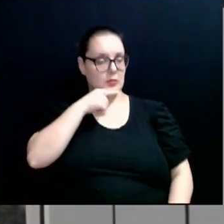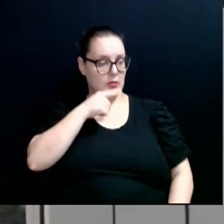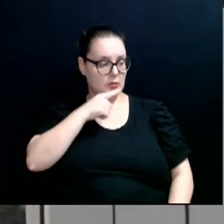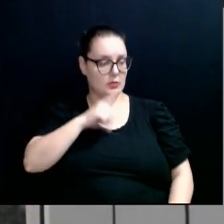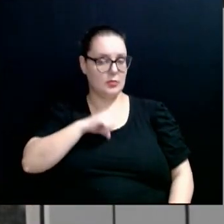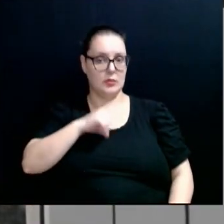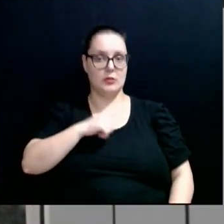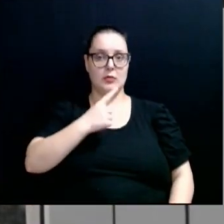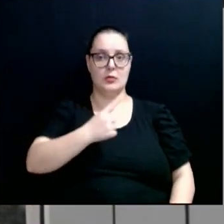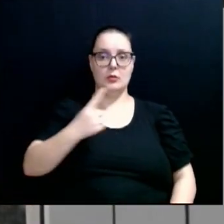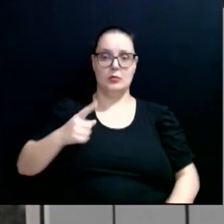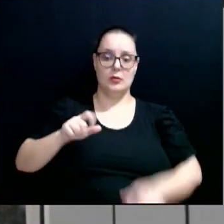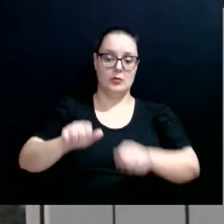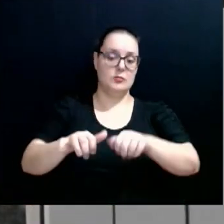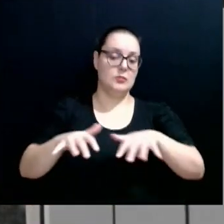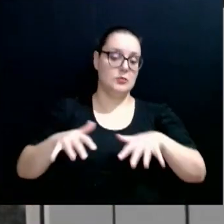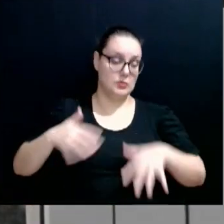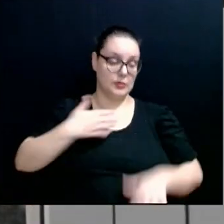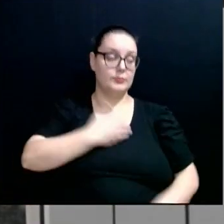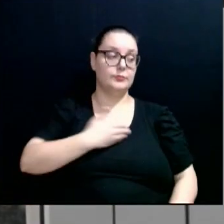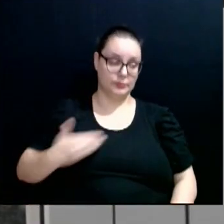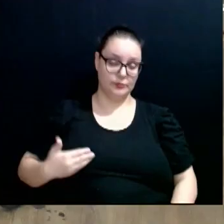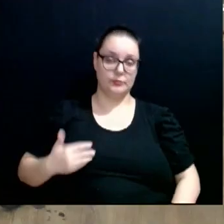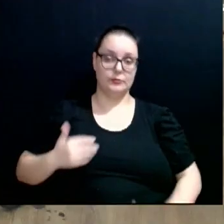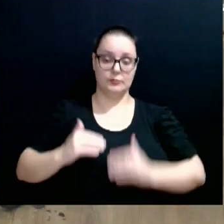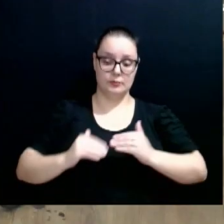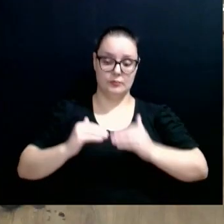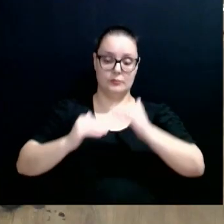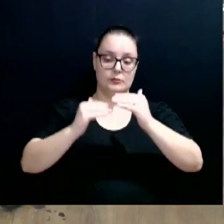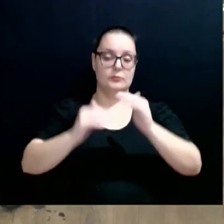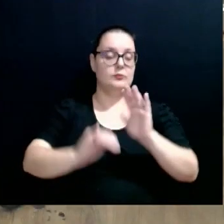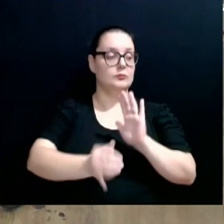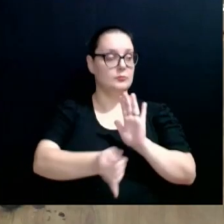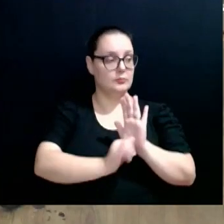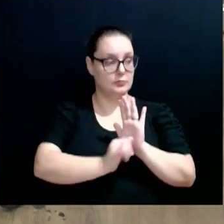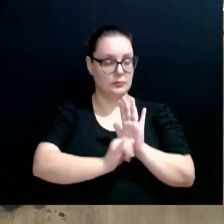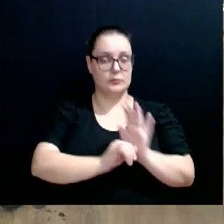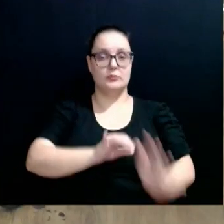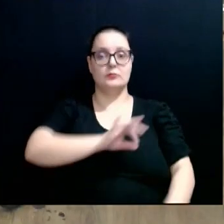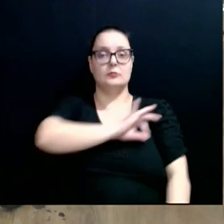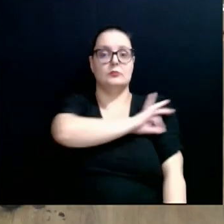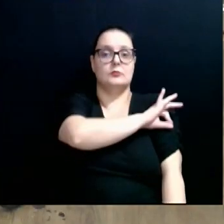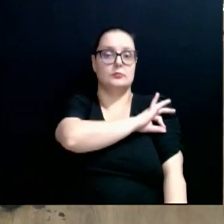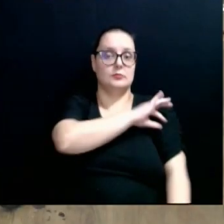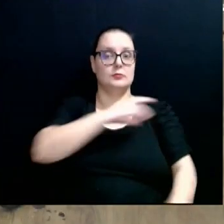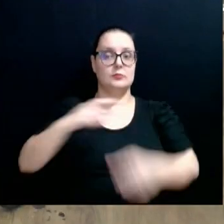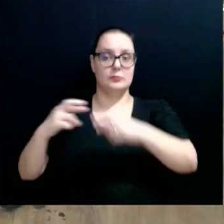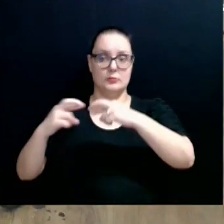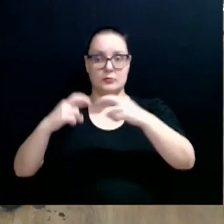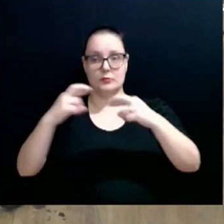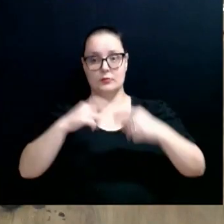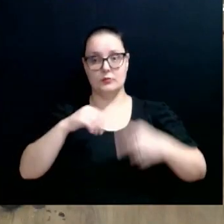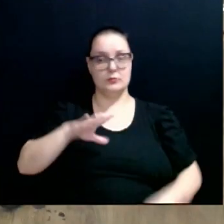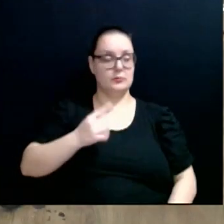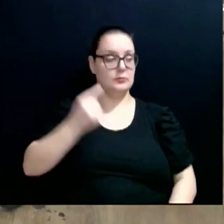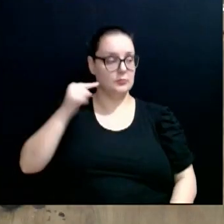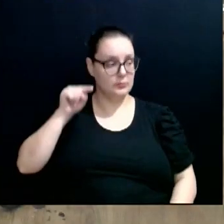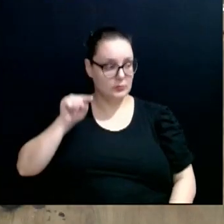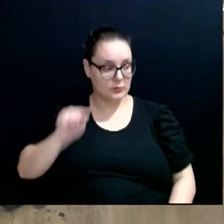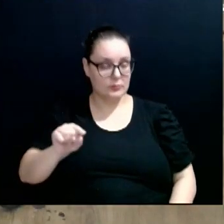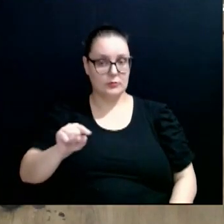audiências públicas para a construção do edital. A Prefeitura analisou mais de 1.000 contribuições que